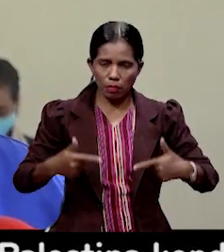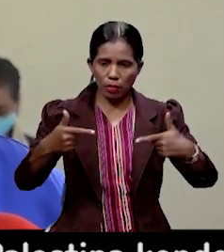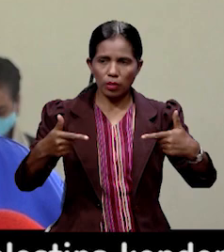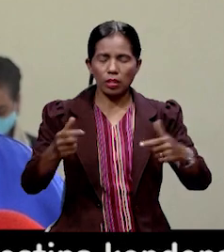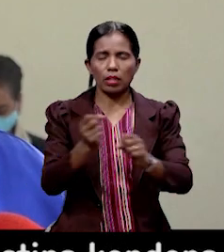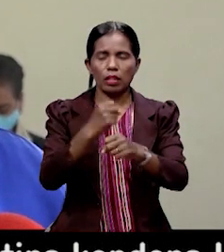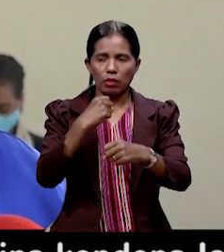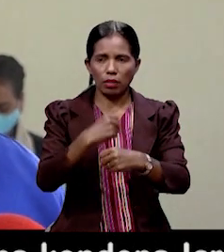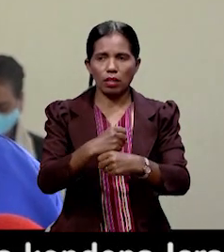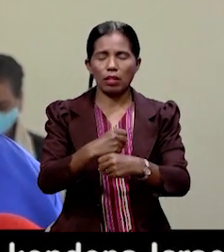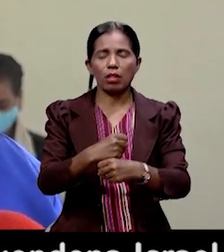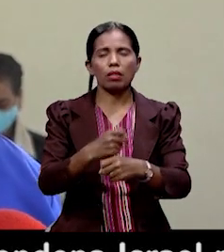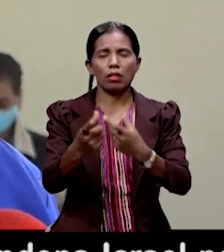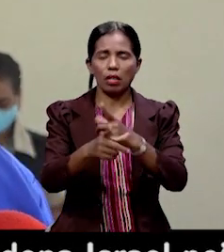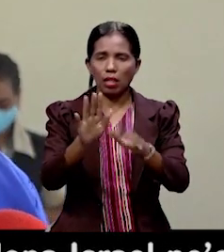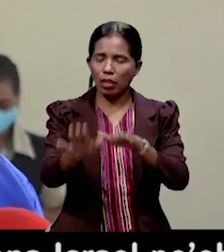e a